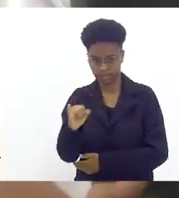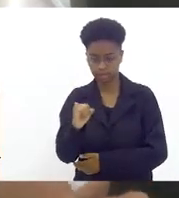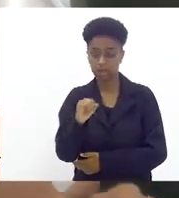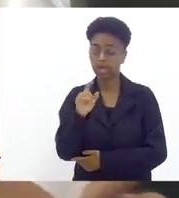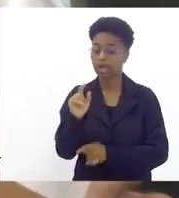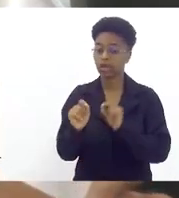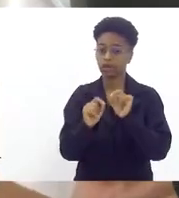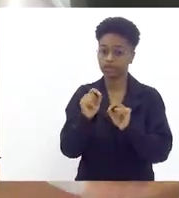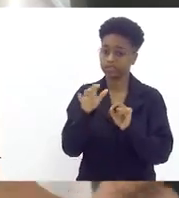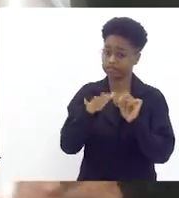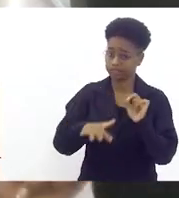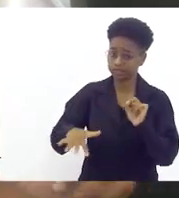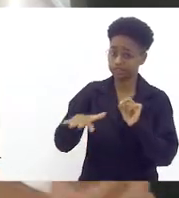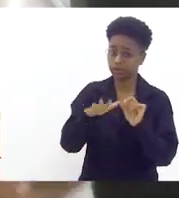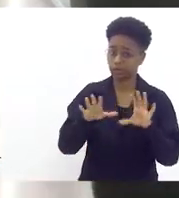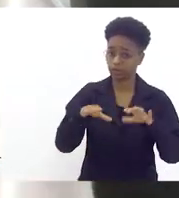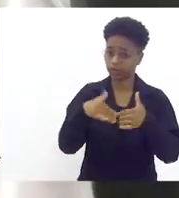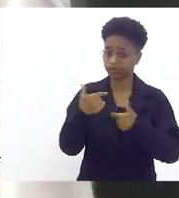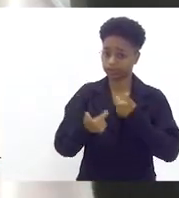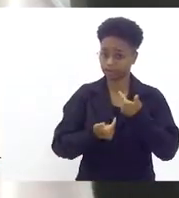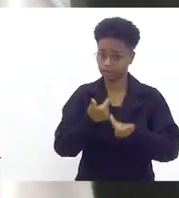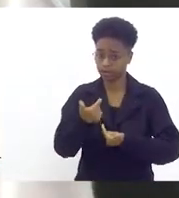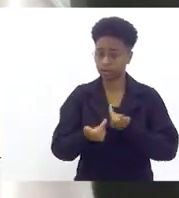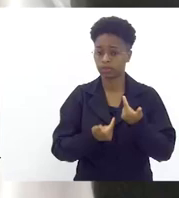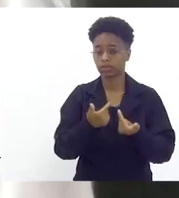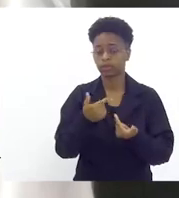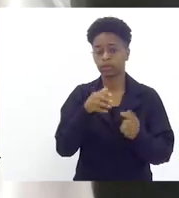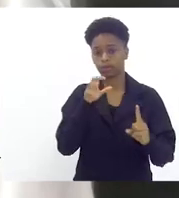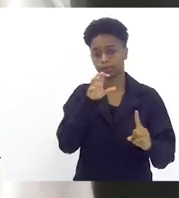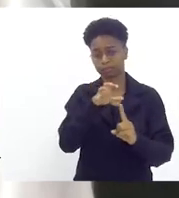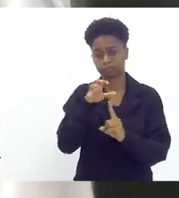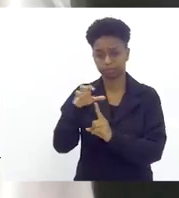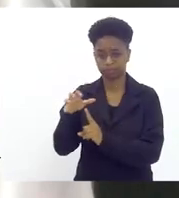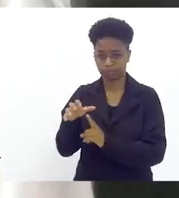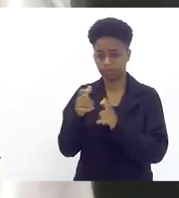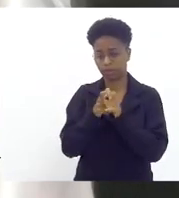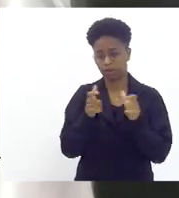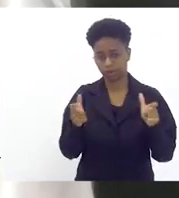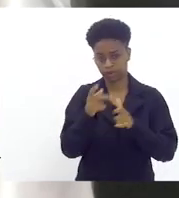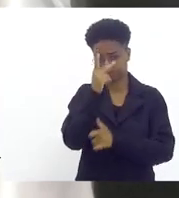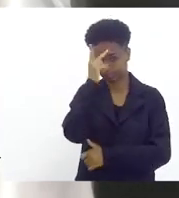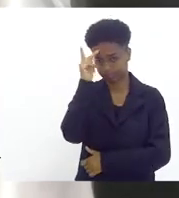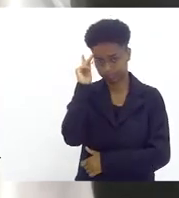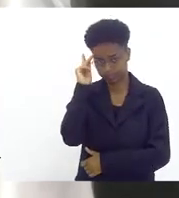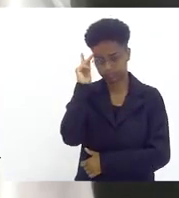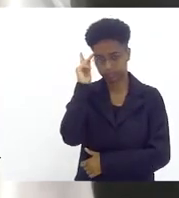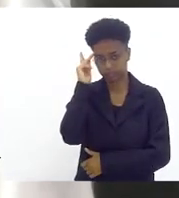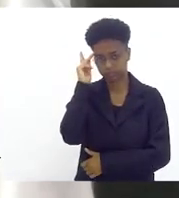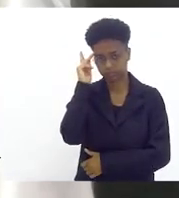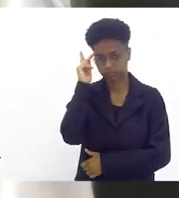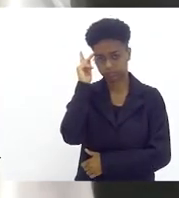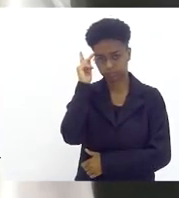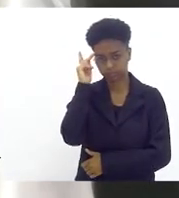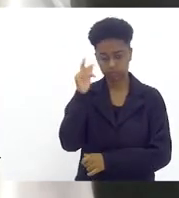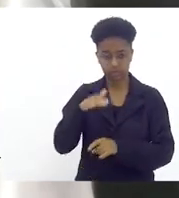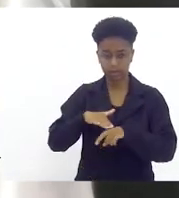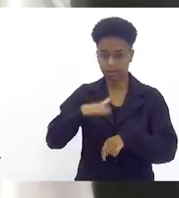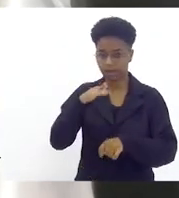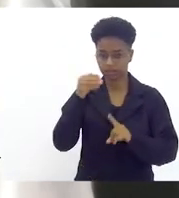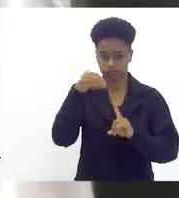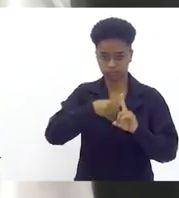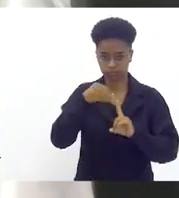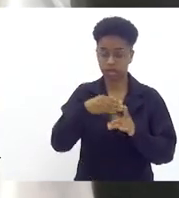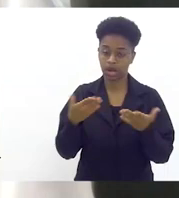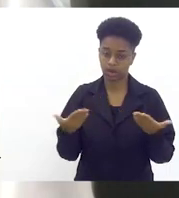uma questão geral da classe trabalhadora que atinge, como eu disse, mais as pessoas mais vulneráveis. E aqui, para